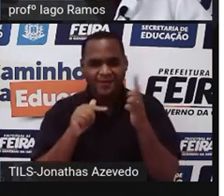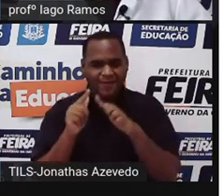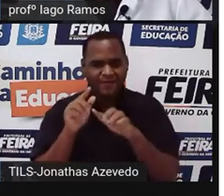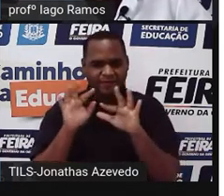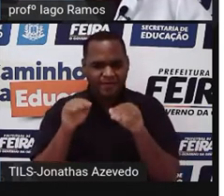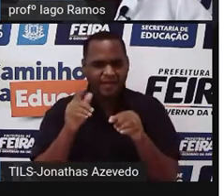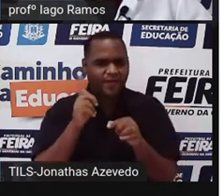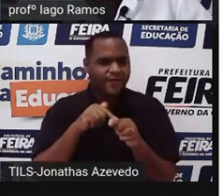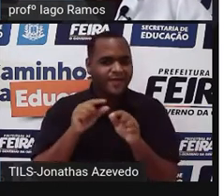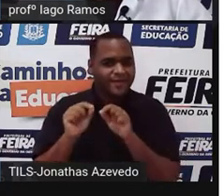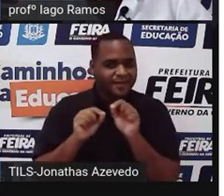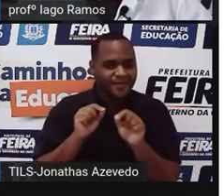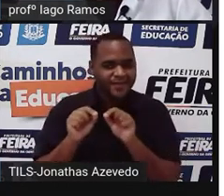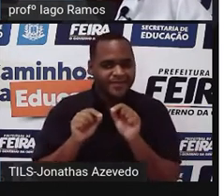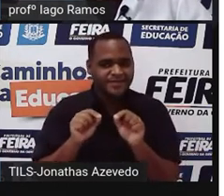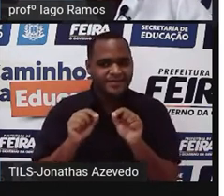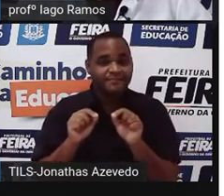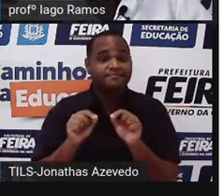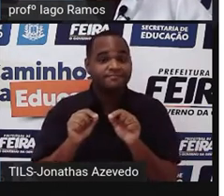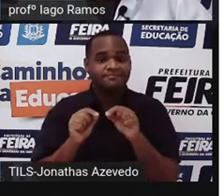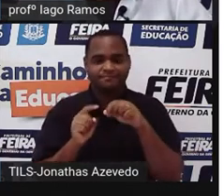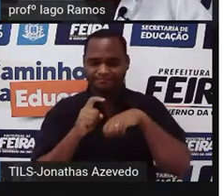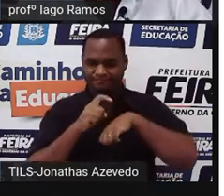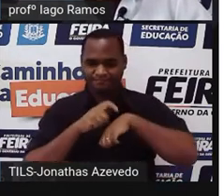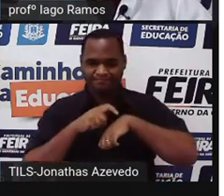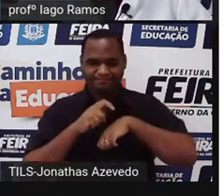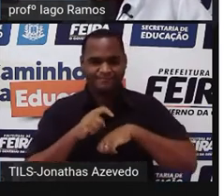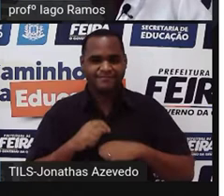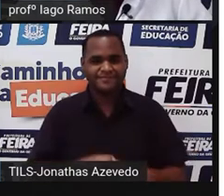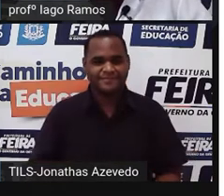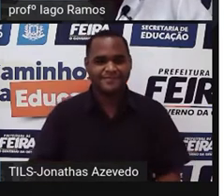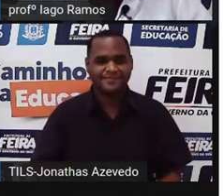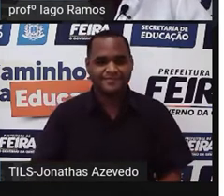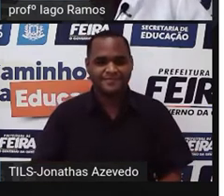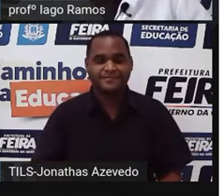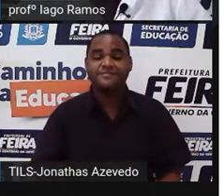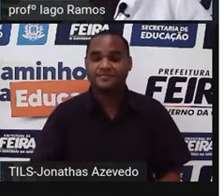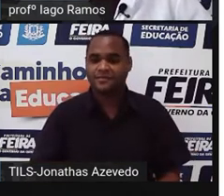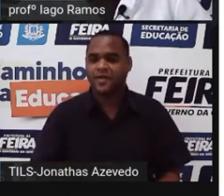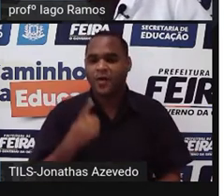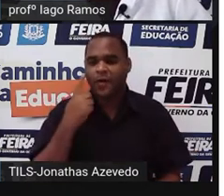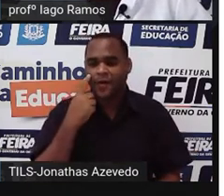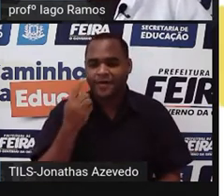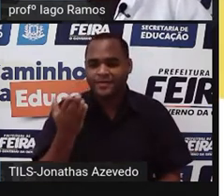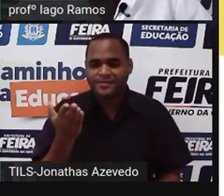um triângulo? Tempo, né? Vamos lá. Olha só.